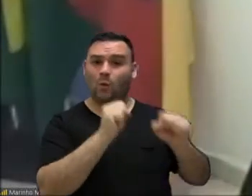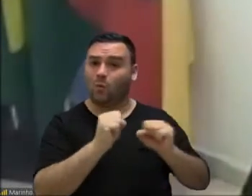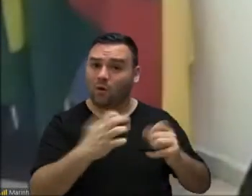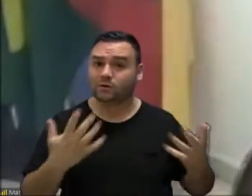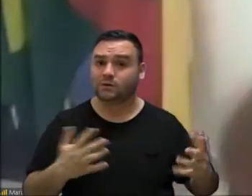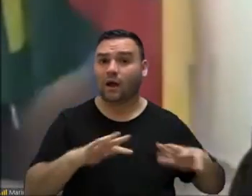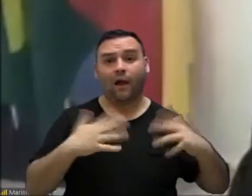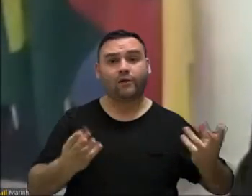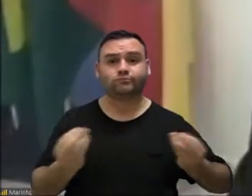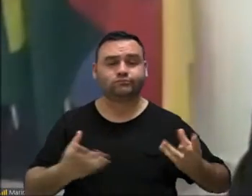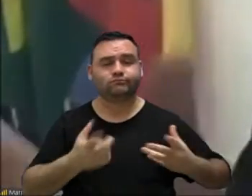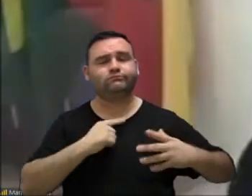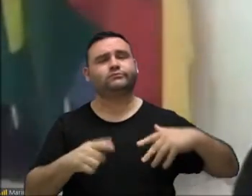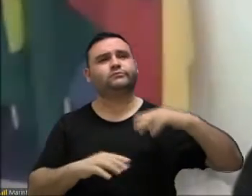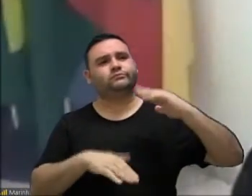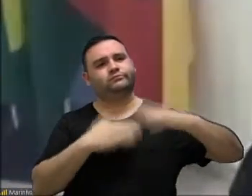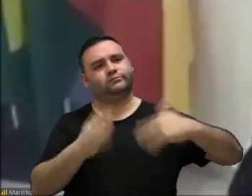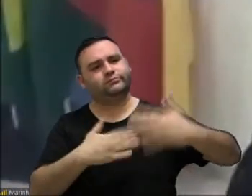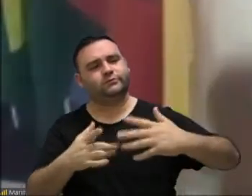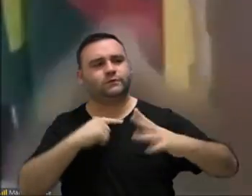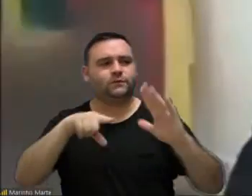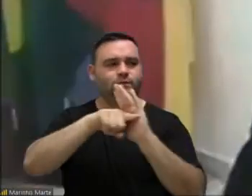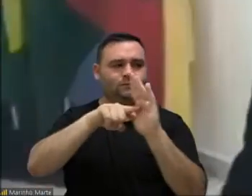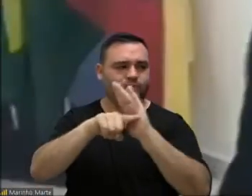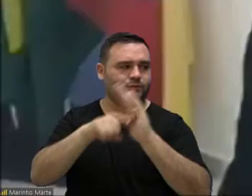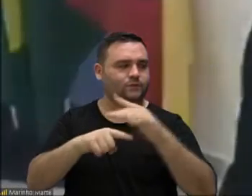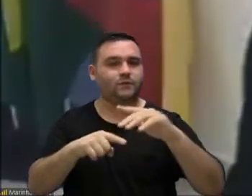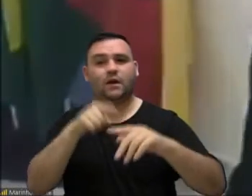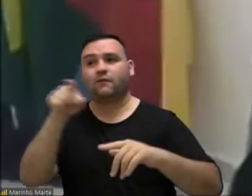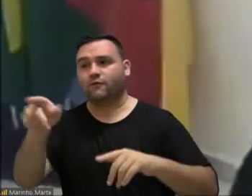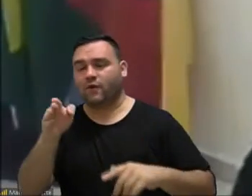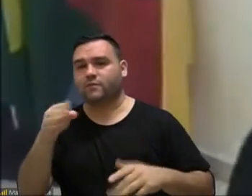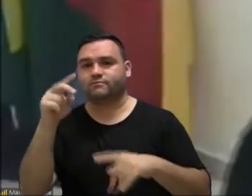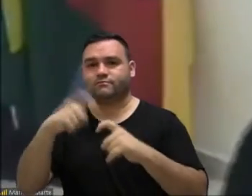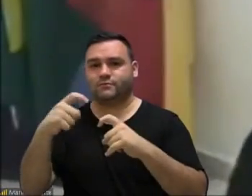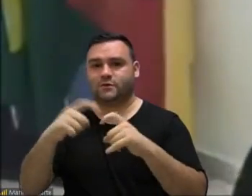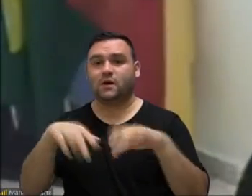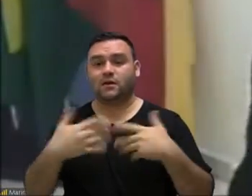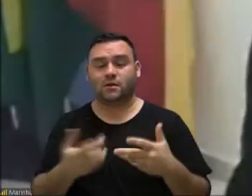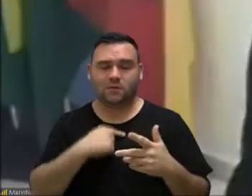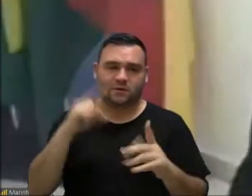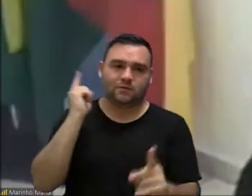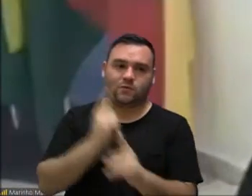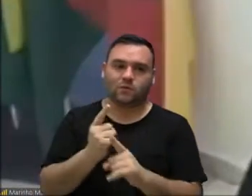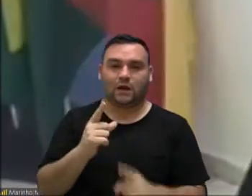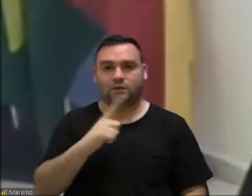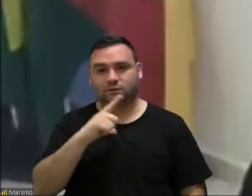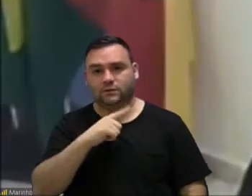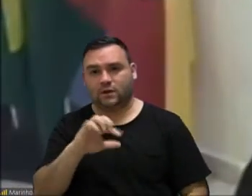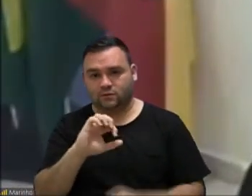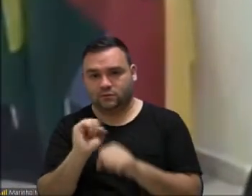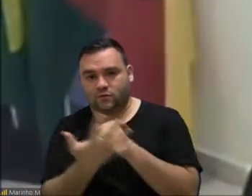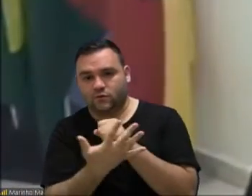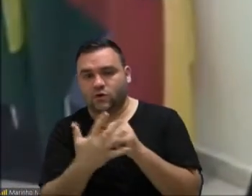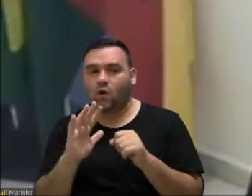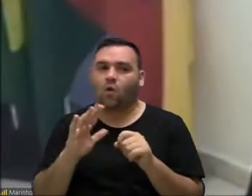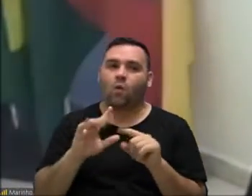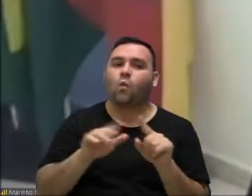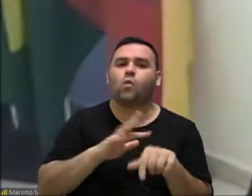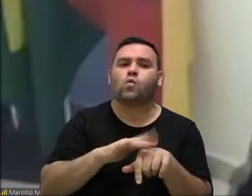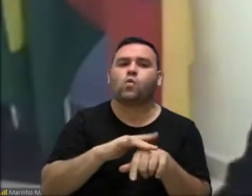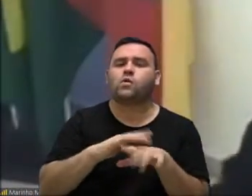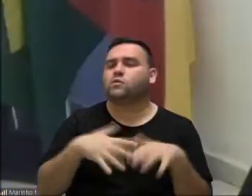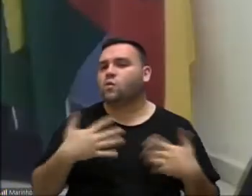aí passa por uma triagem e vai para o médico lá aí vai se constatar ou não qual é a moléstia